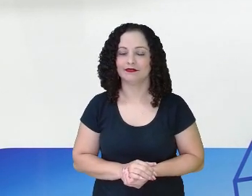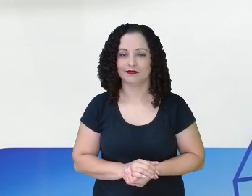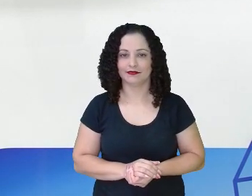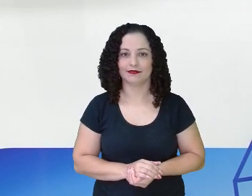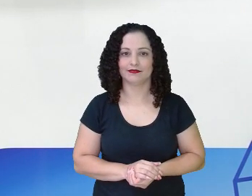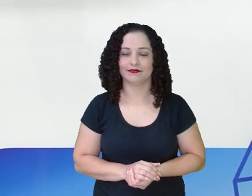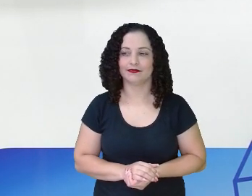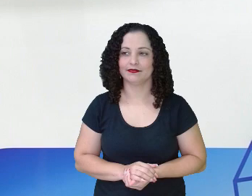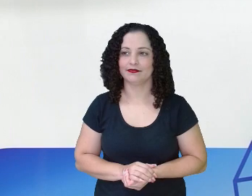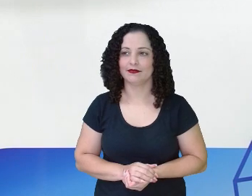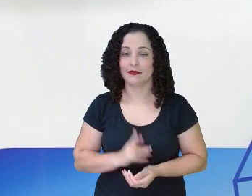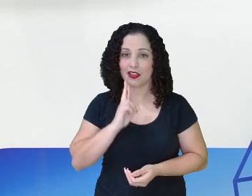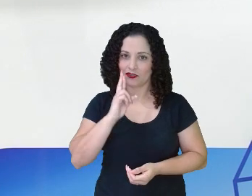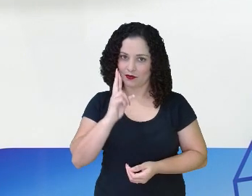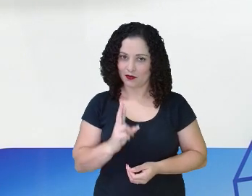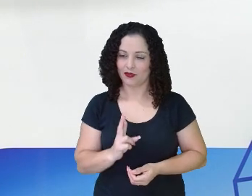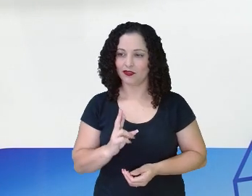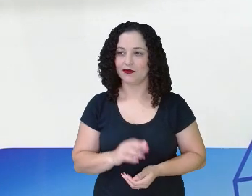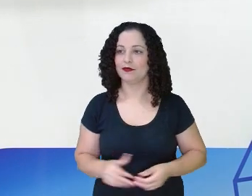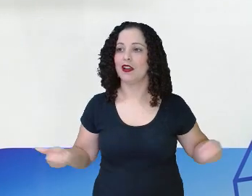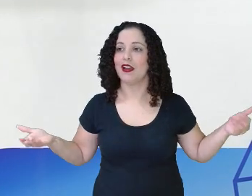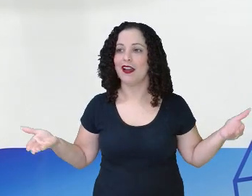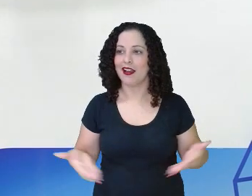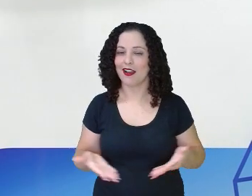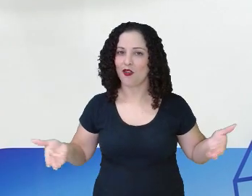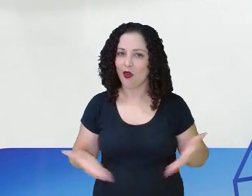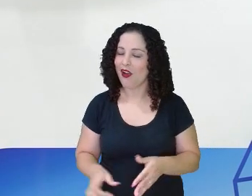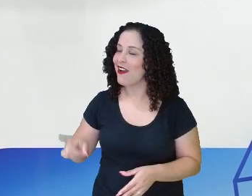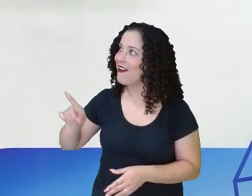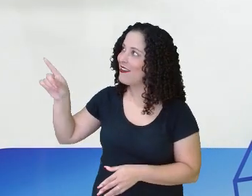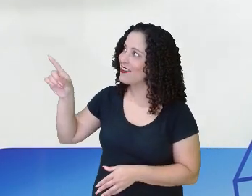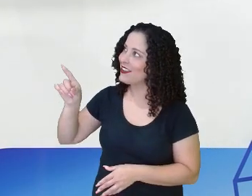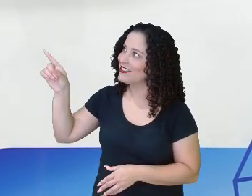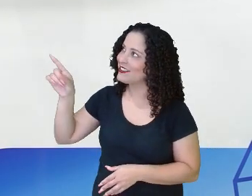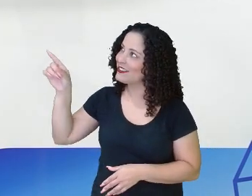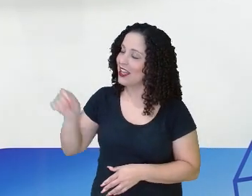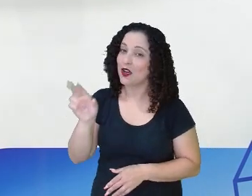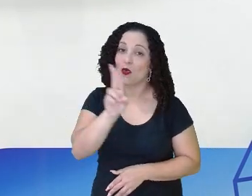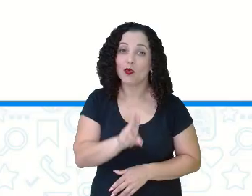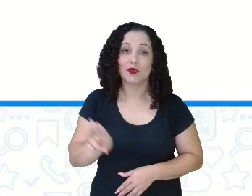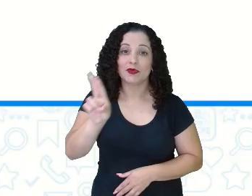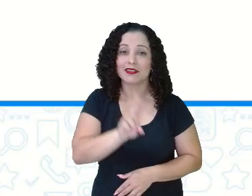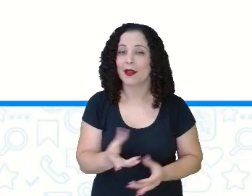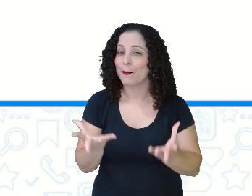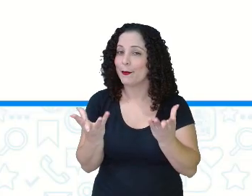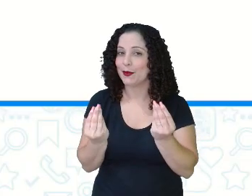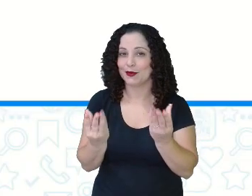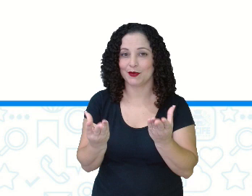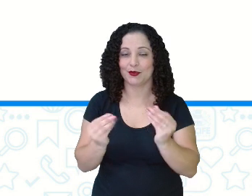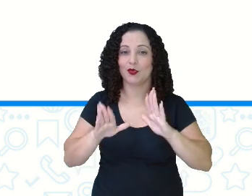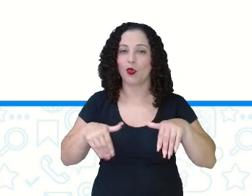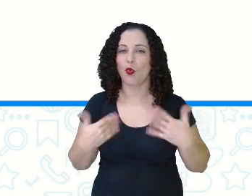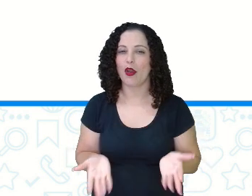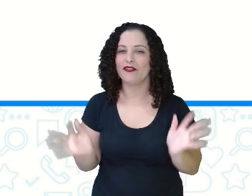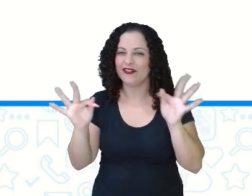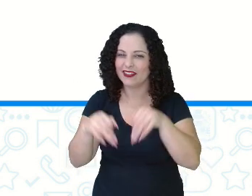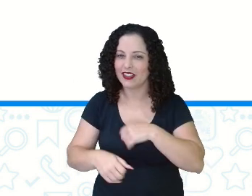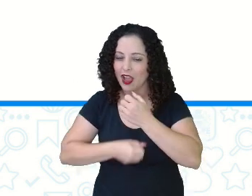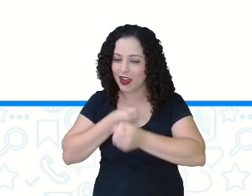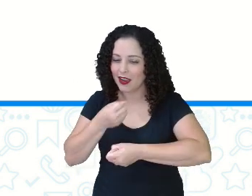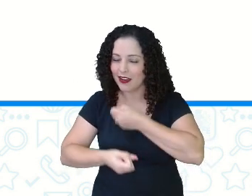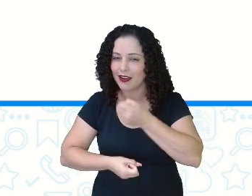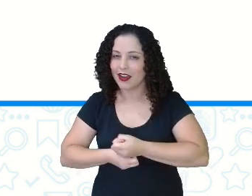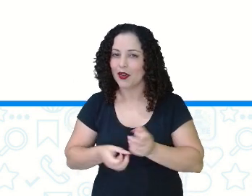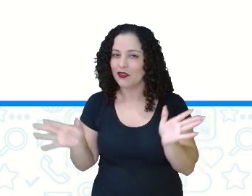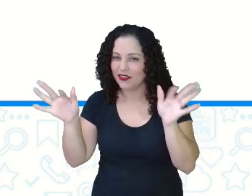é o nosso valor. Olha, essa daqui a gente utiliza muito quando chega o final do ano, que os